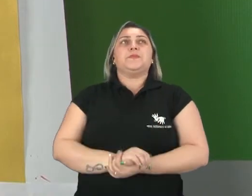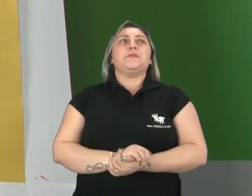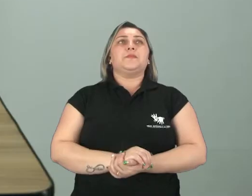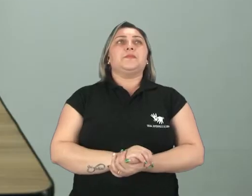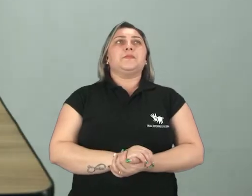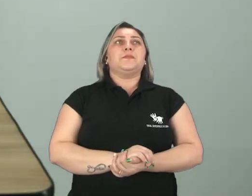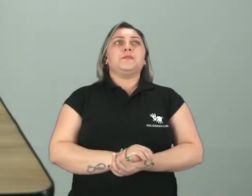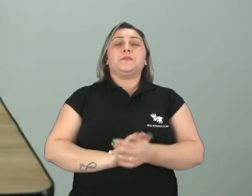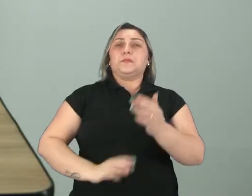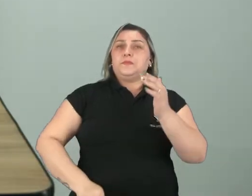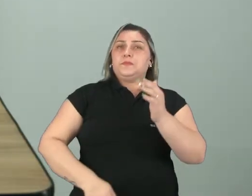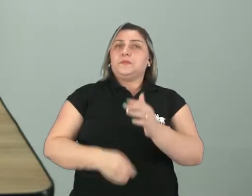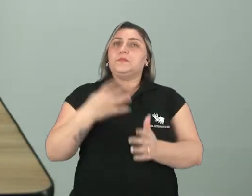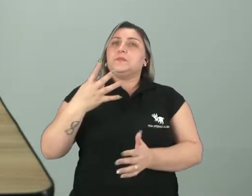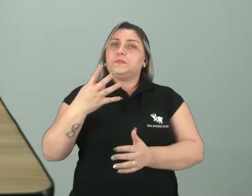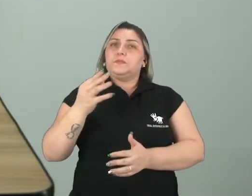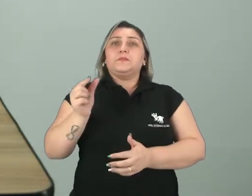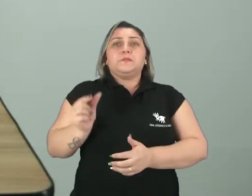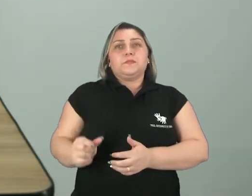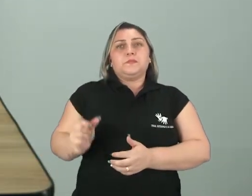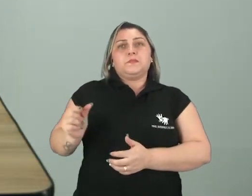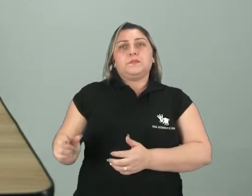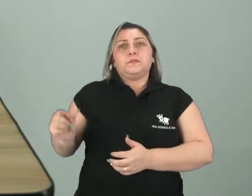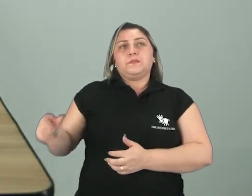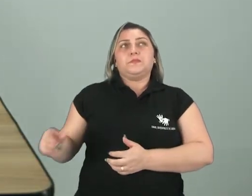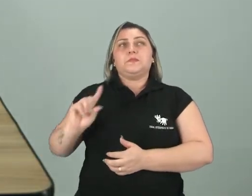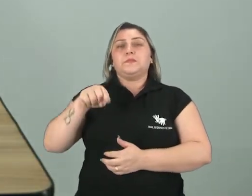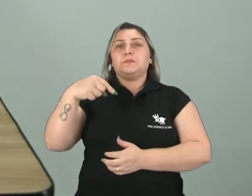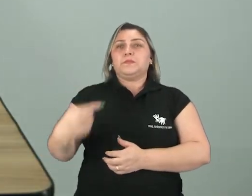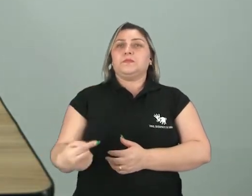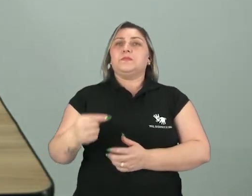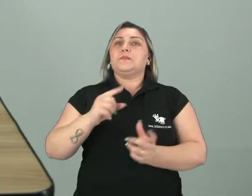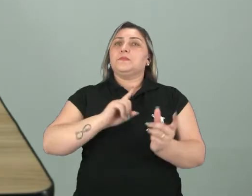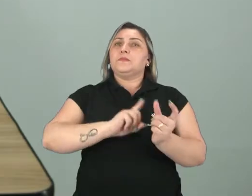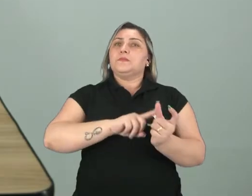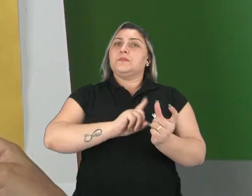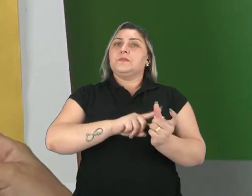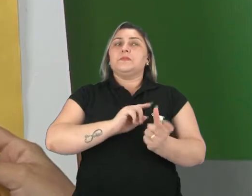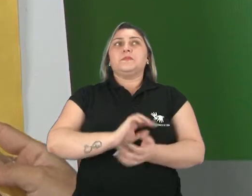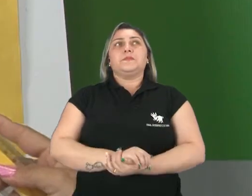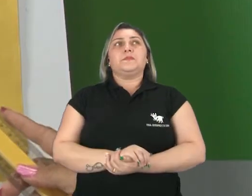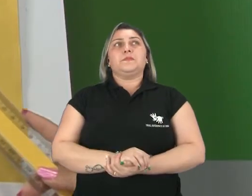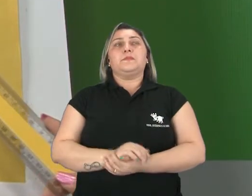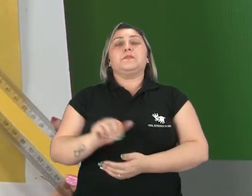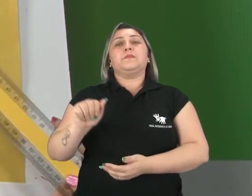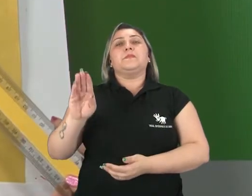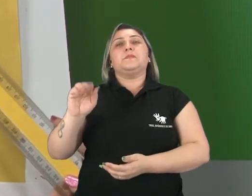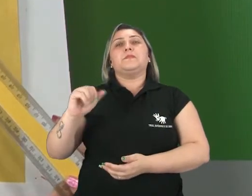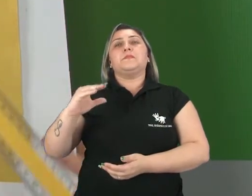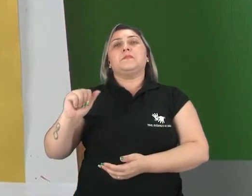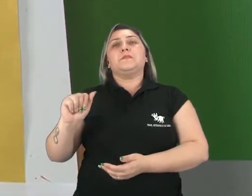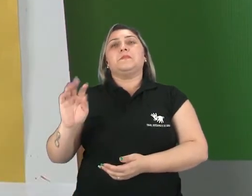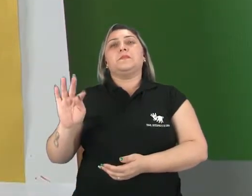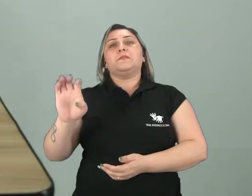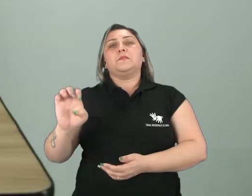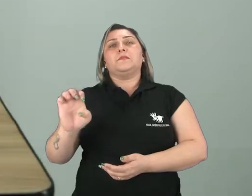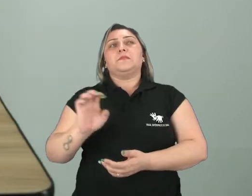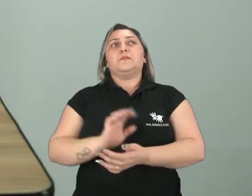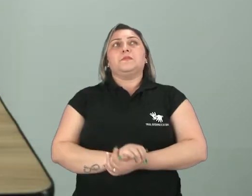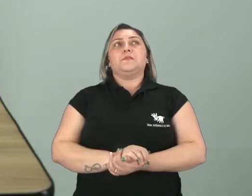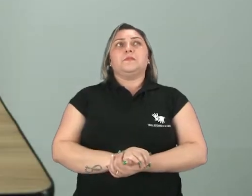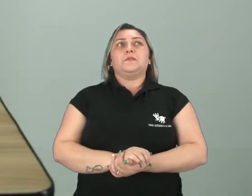maracujá quatro sons vamos para a próxima palavra abacate